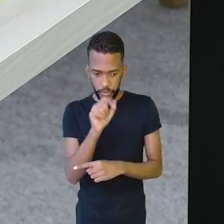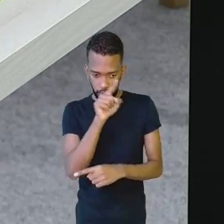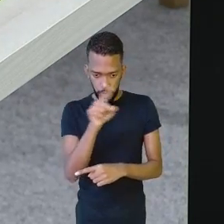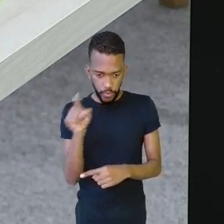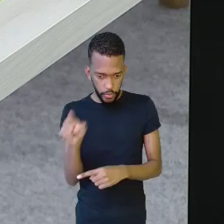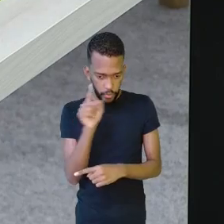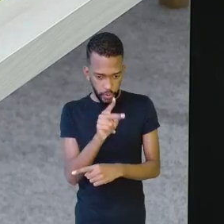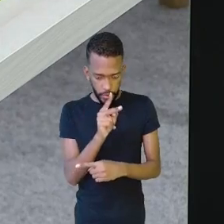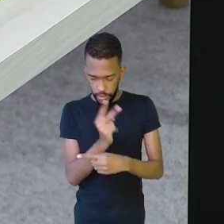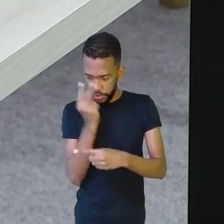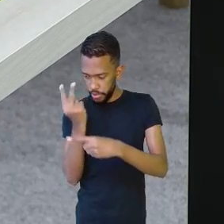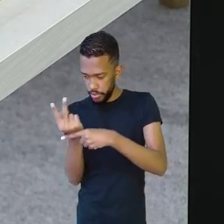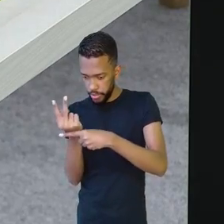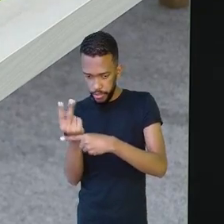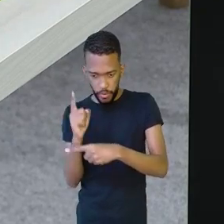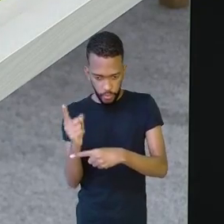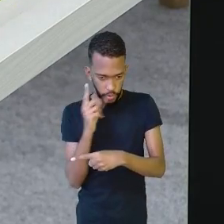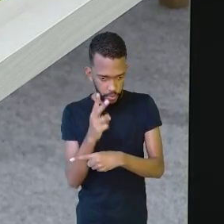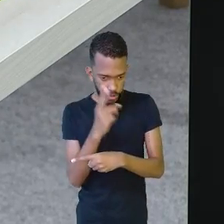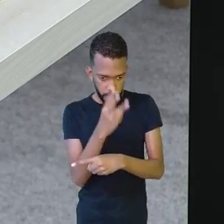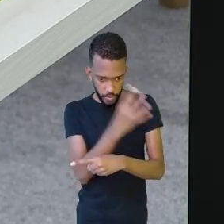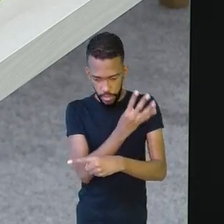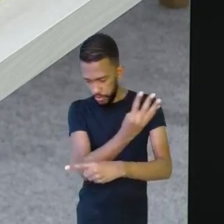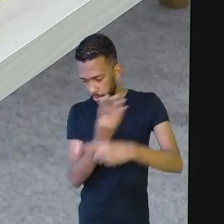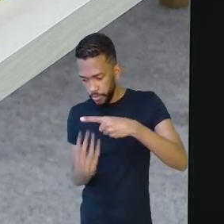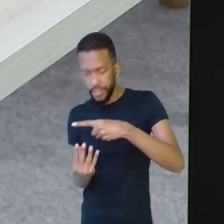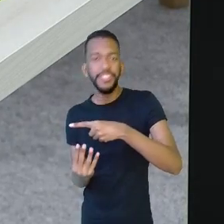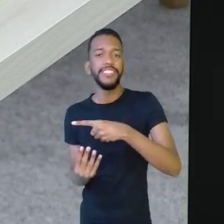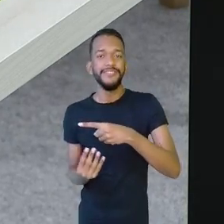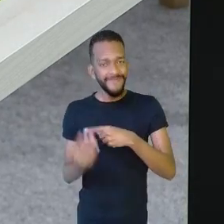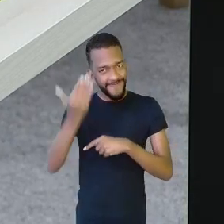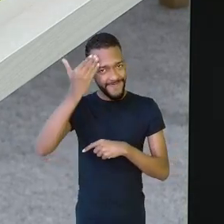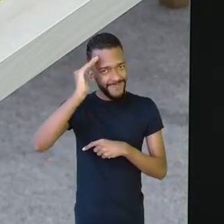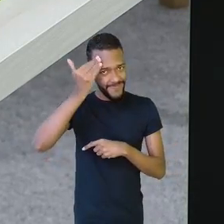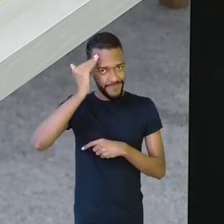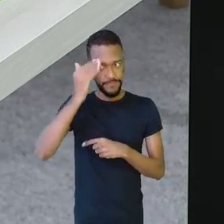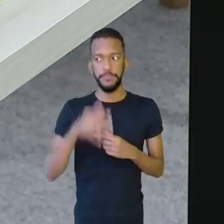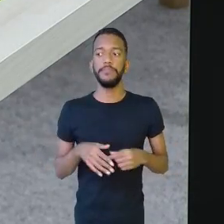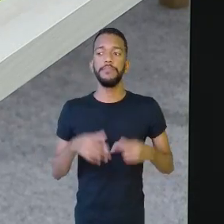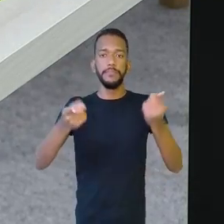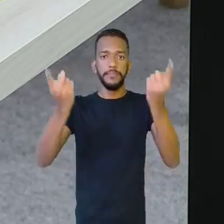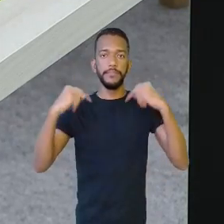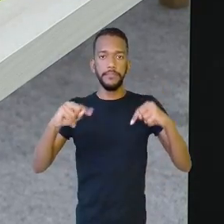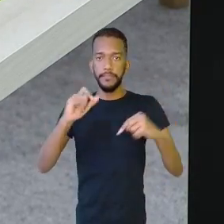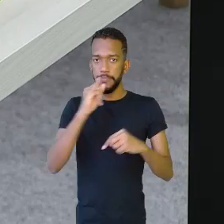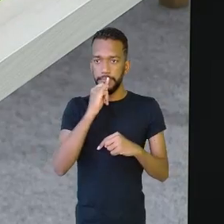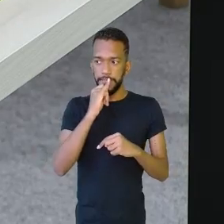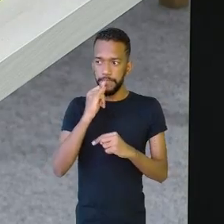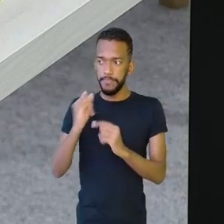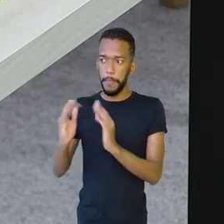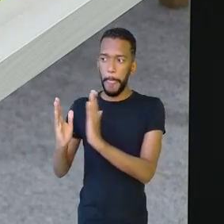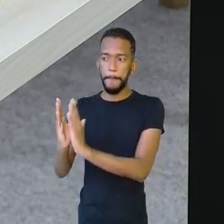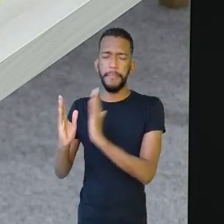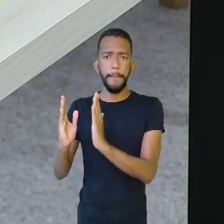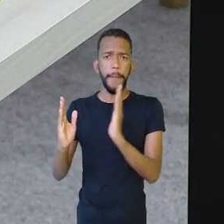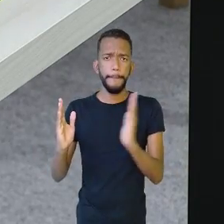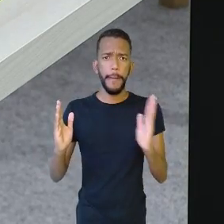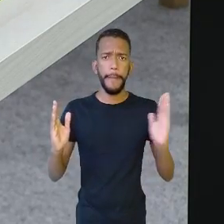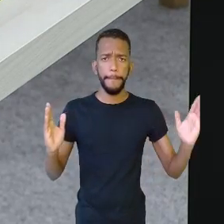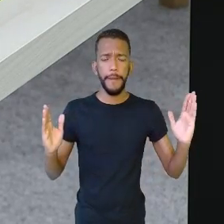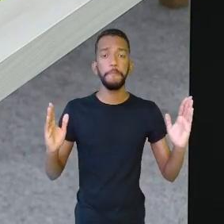tinha dividido o meu inteiro. E este último exemplo aqui, eu dividi o meu inteiro